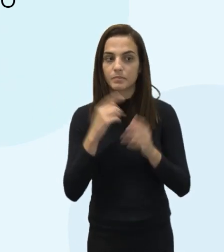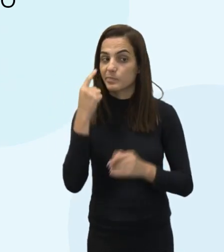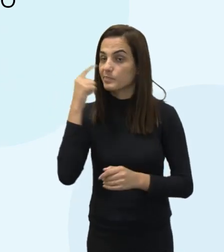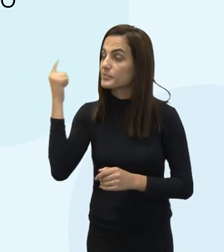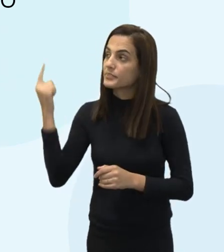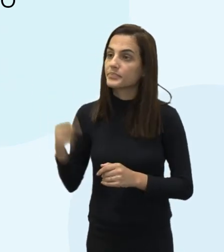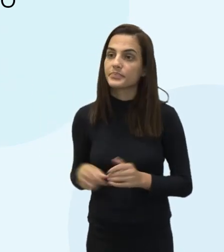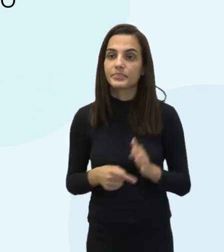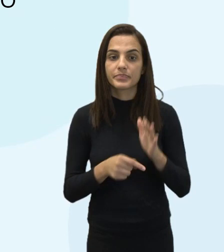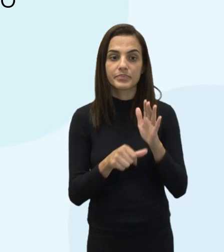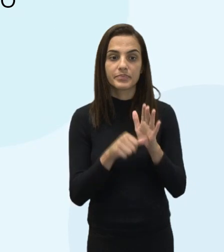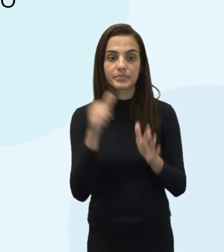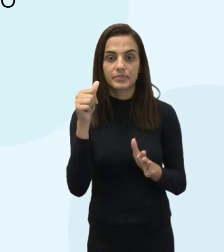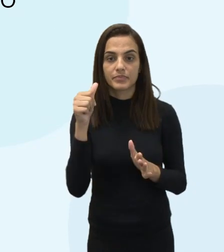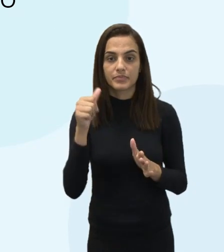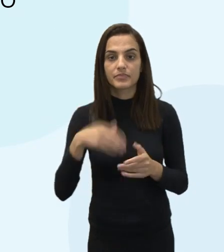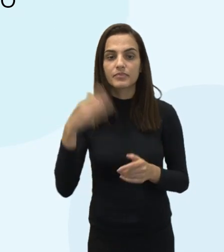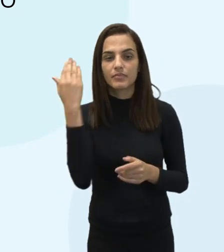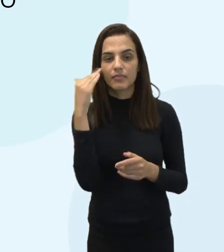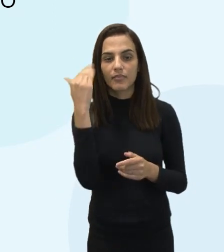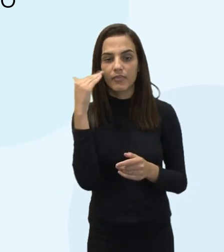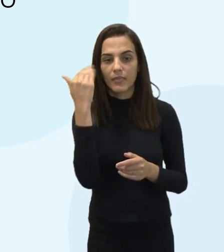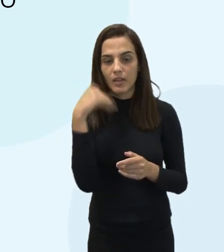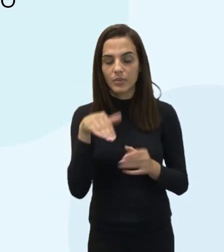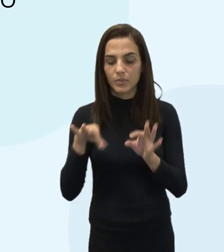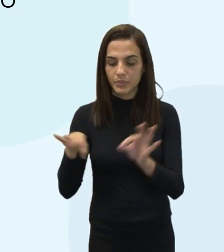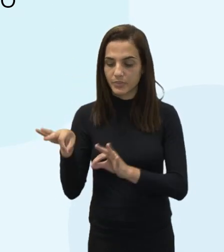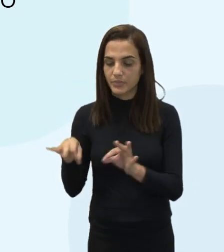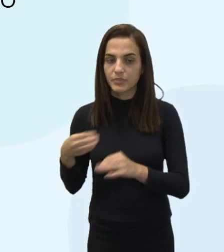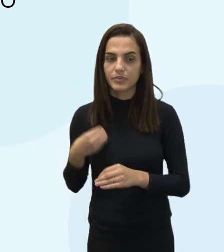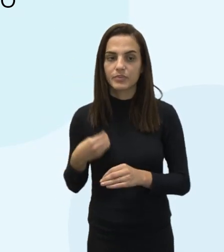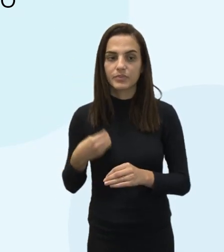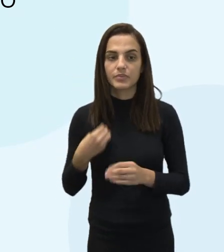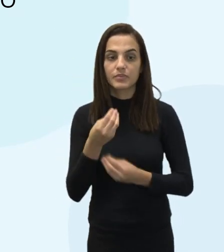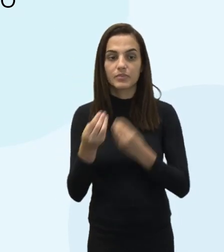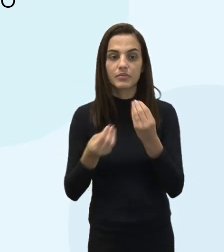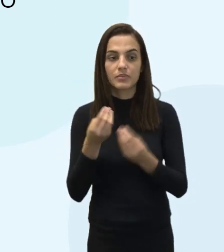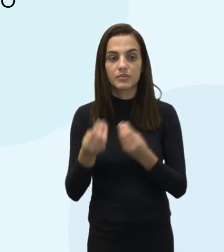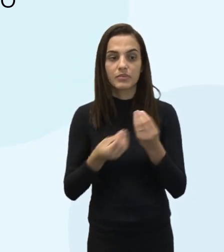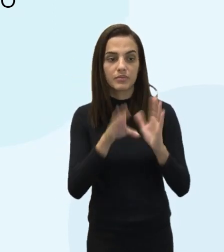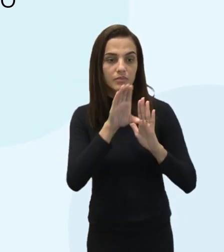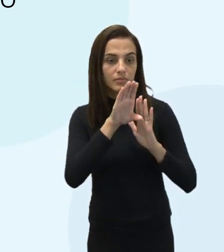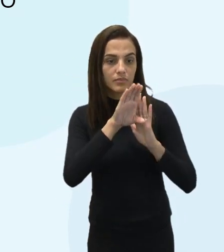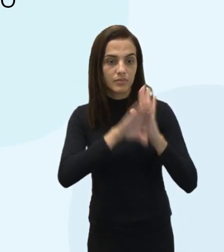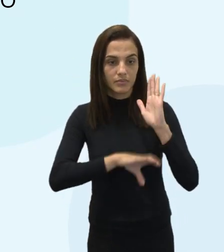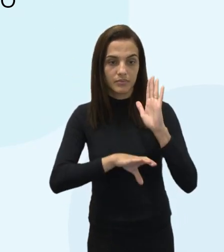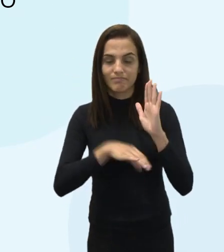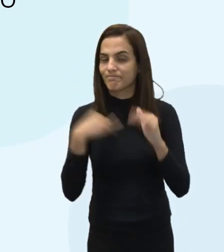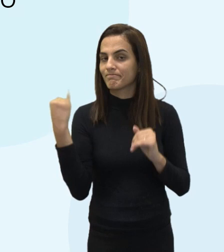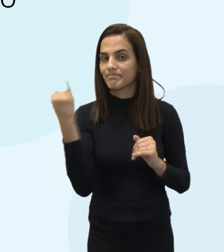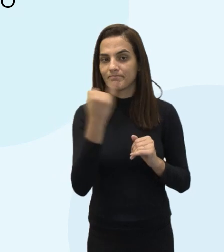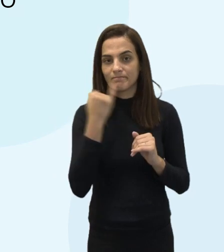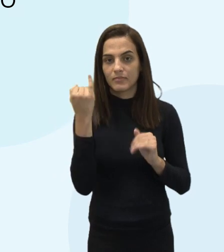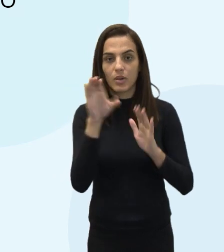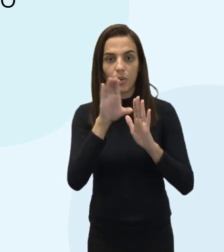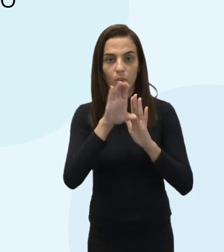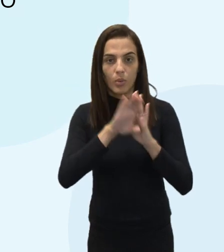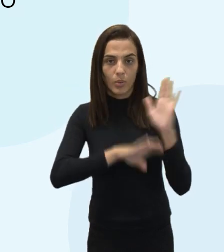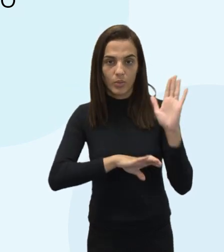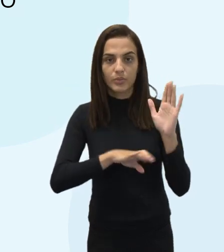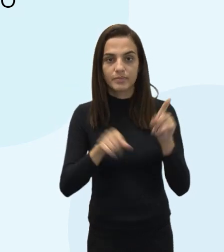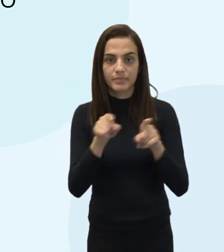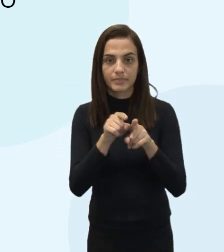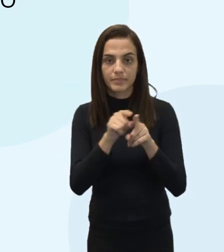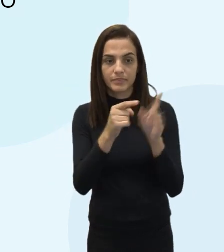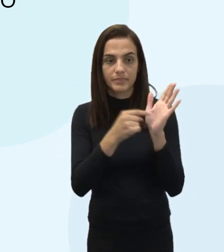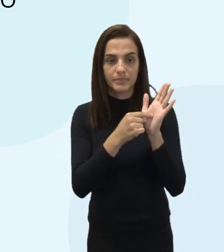primeiro objetivo é mobilizar o entendimento do projeto de vida como componente curricular essencial do currículo e suas aplicações.